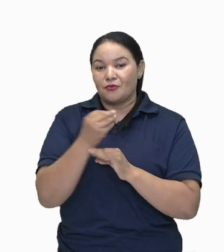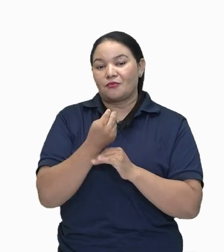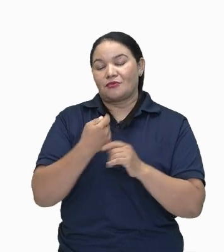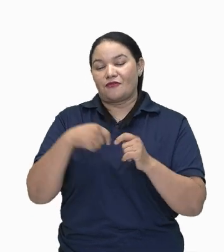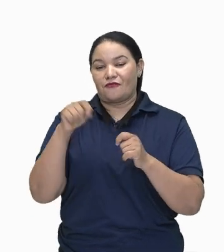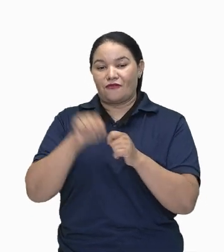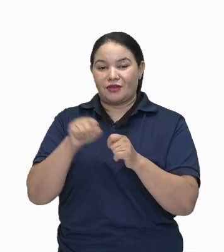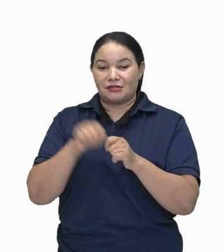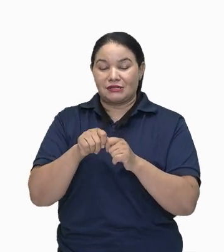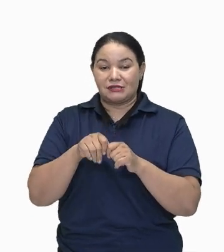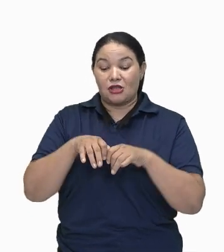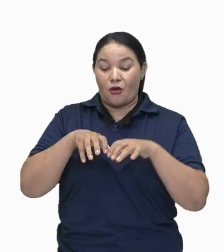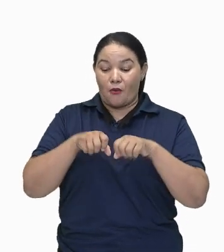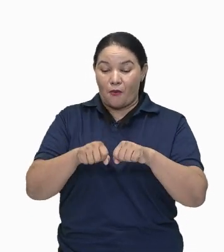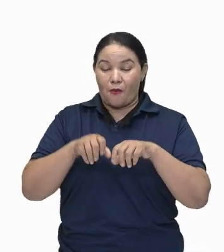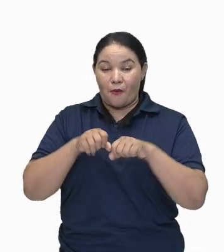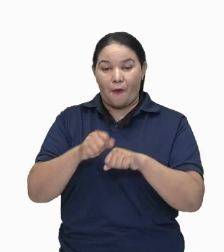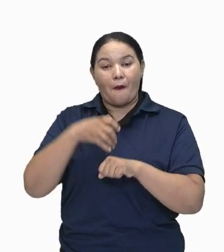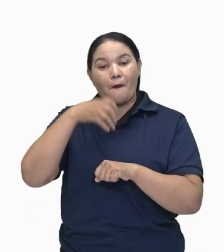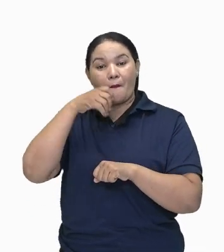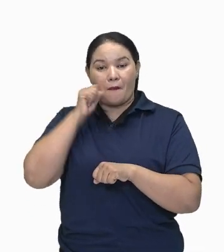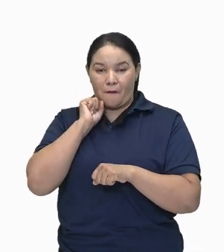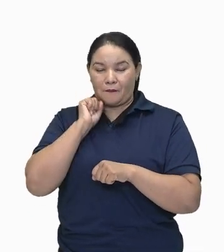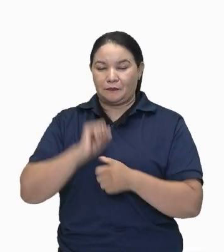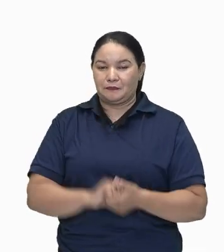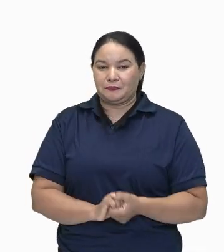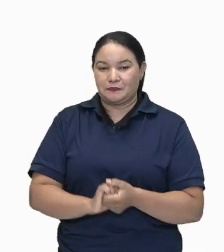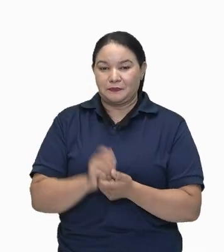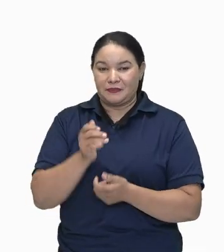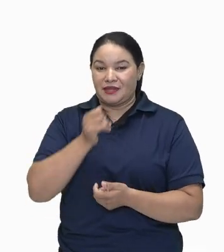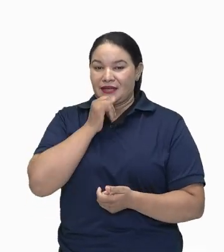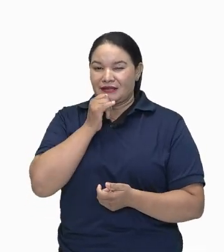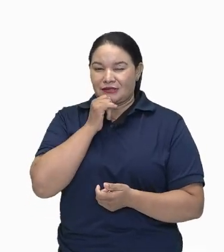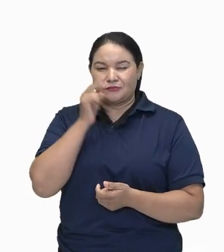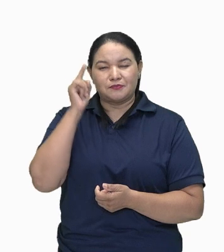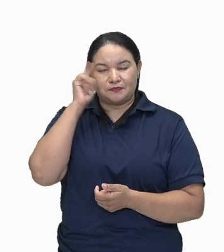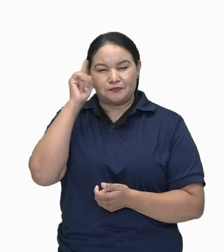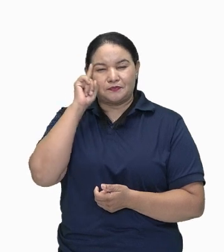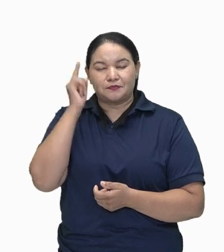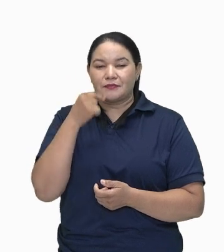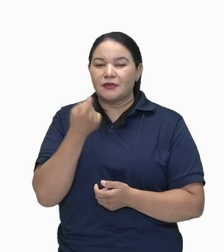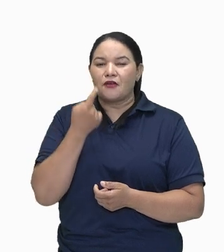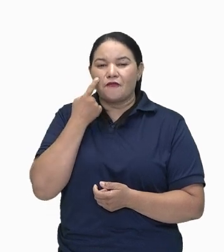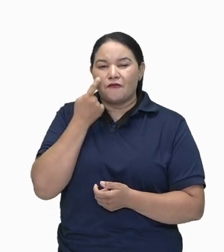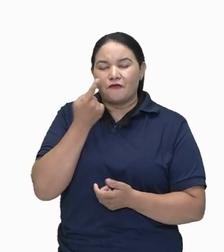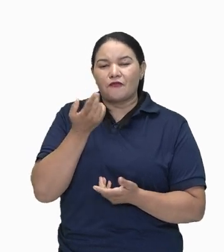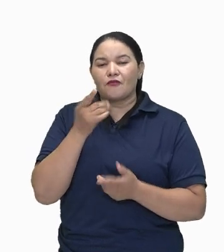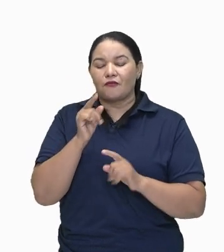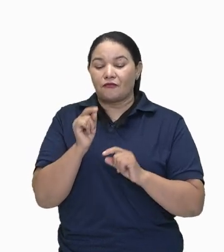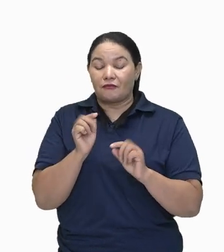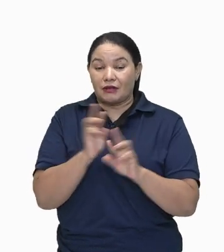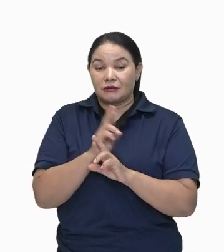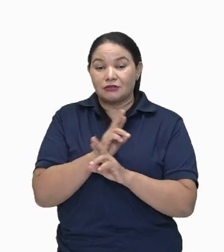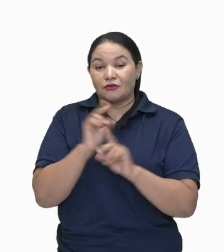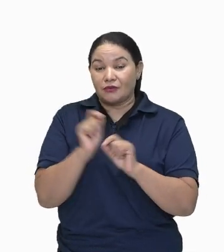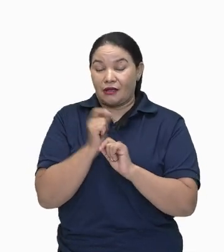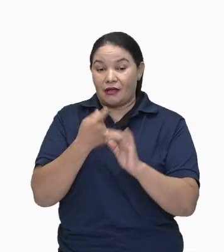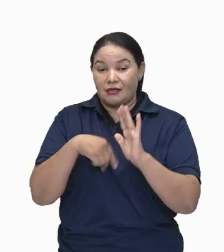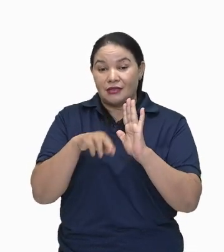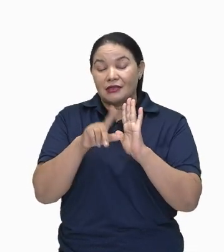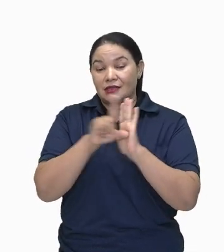um pão, certo? Então, um exemplo do nosso cotidiano, ele pode estar relacionado à lei das